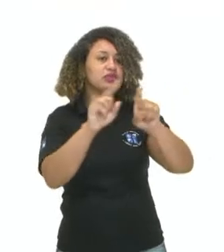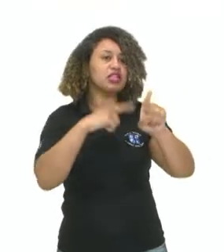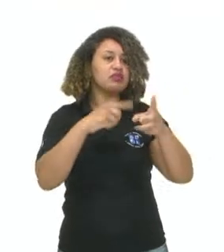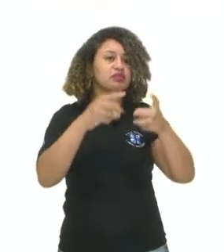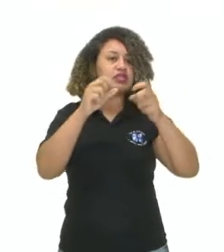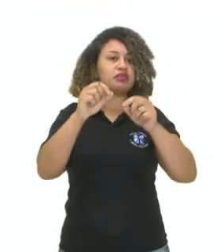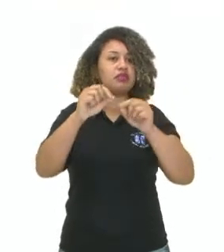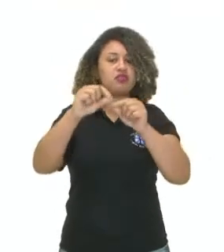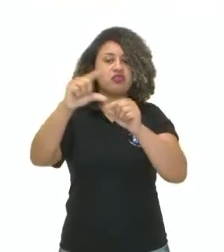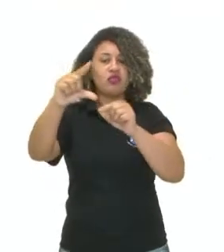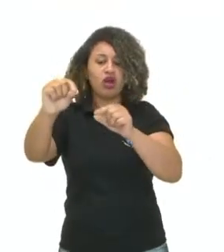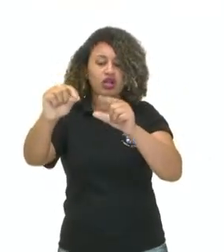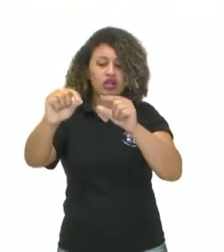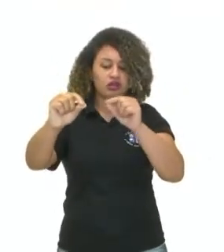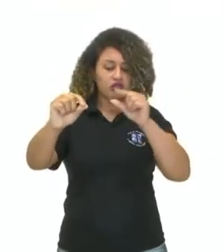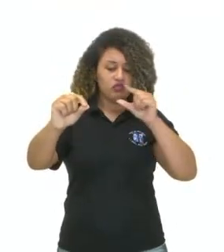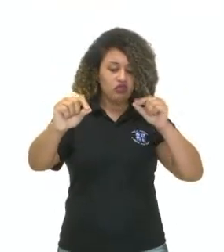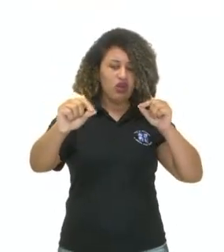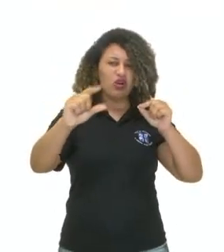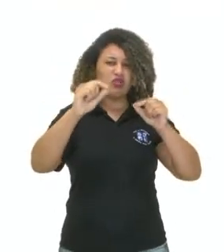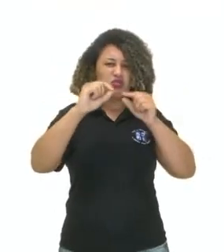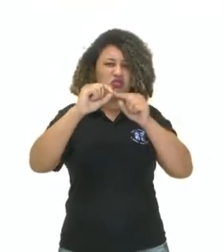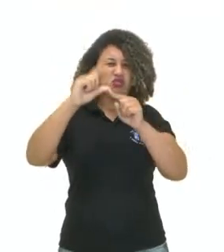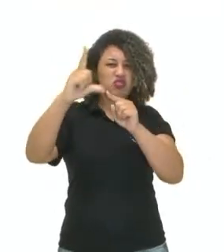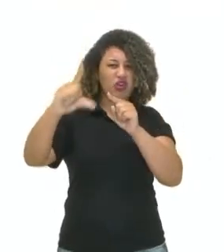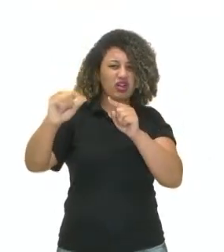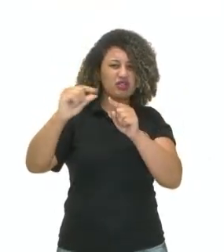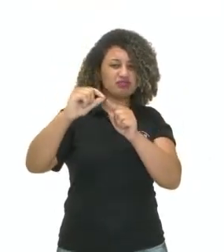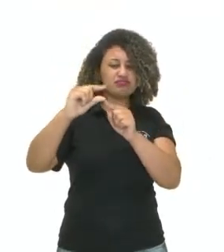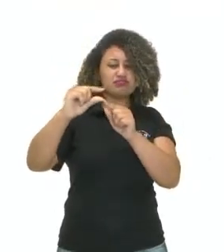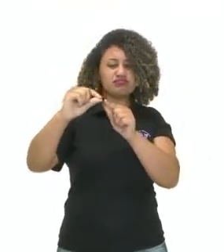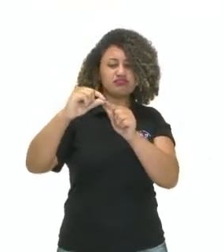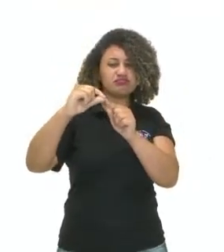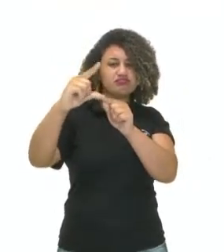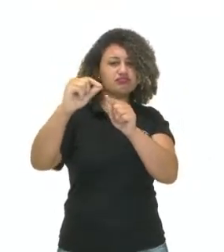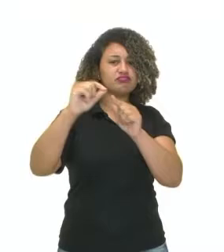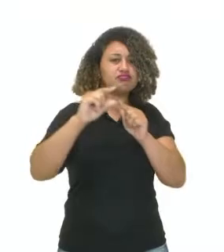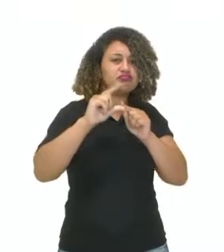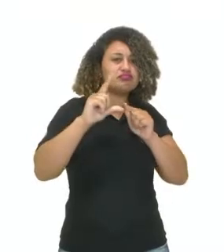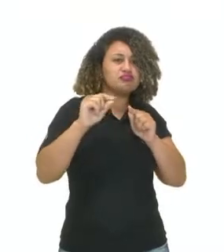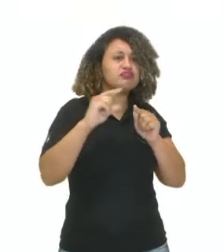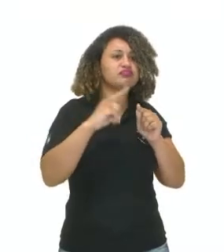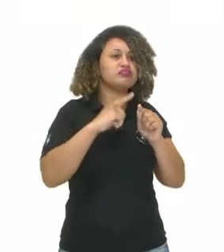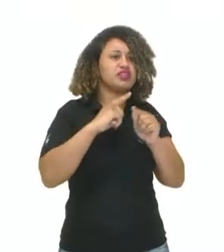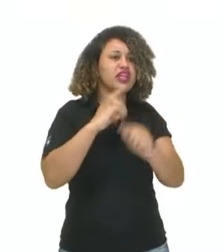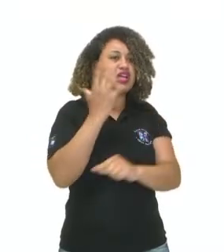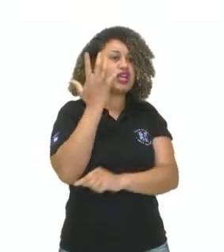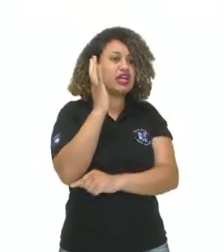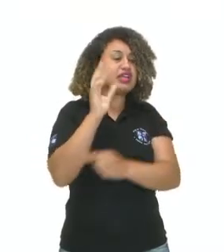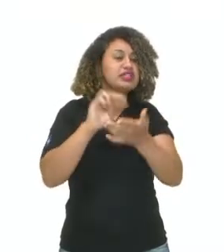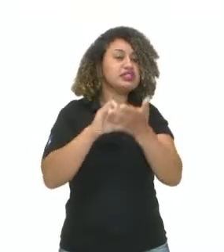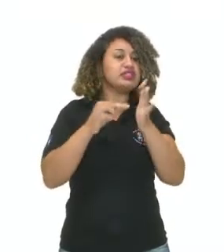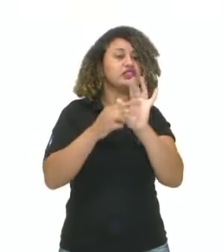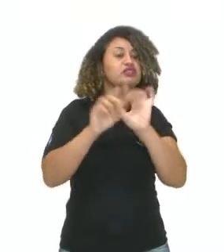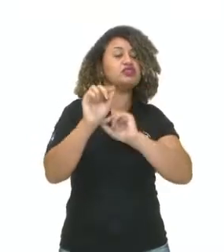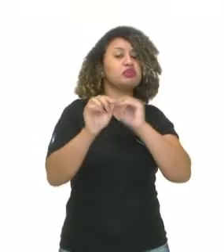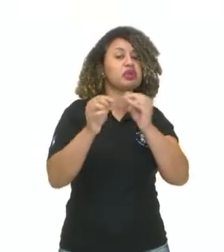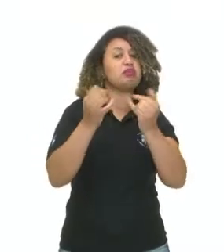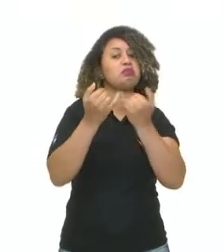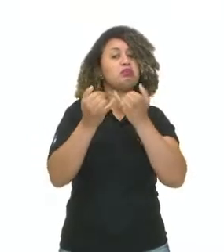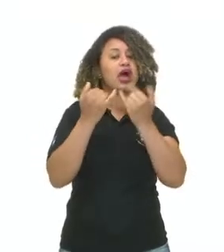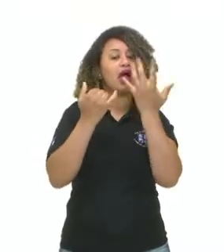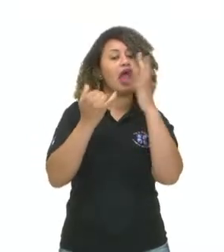uma mais para a ponta e uma mais no início, duas folhas de árvore, então esse nariz se assemelha a um